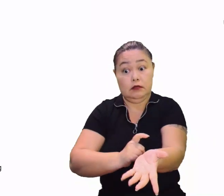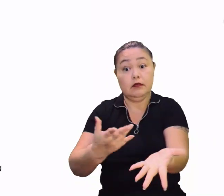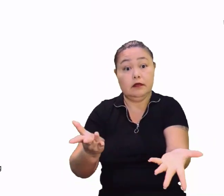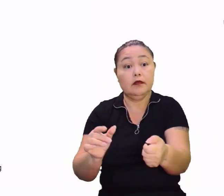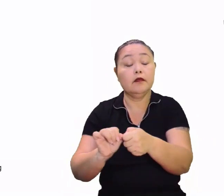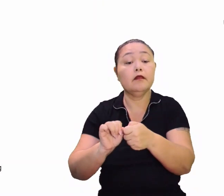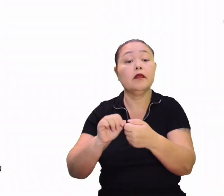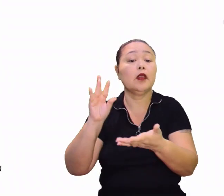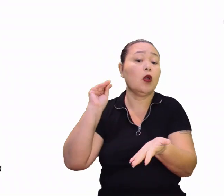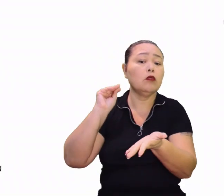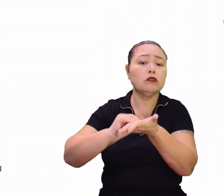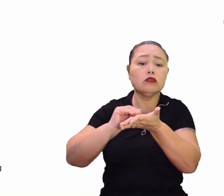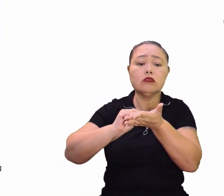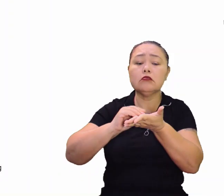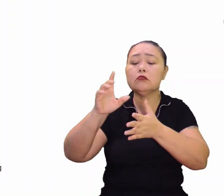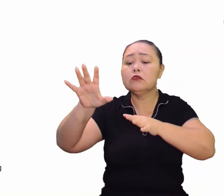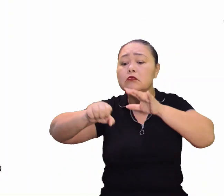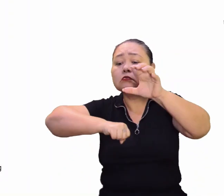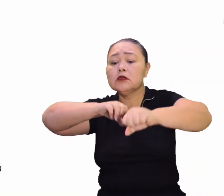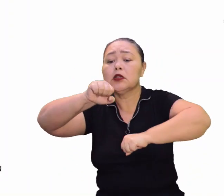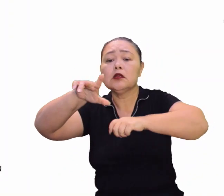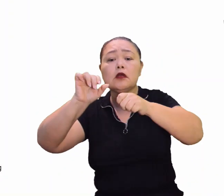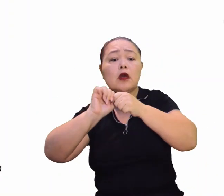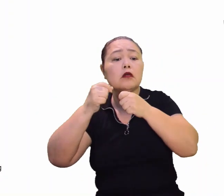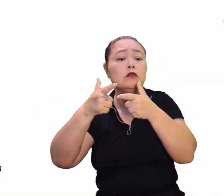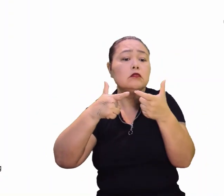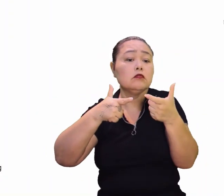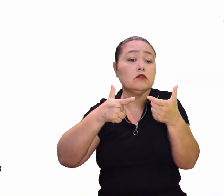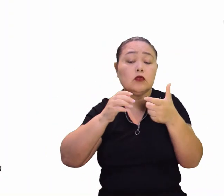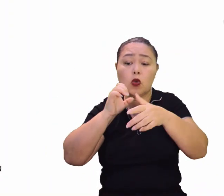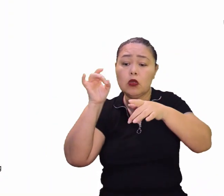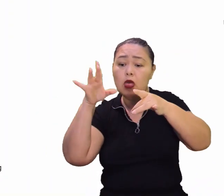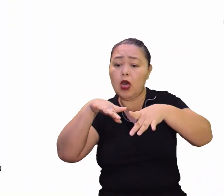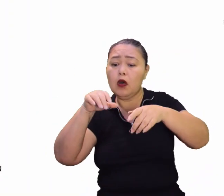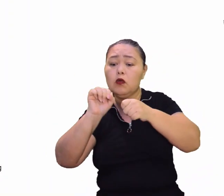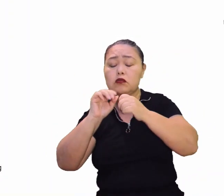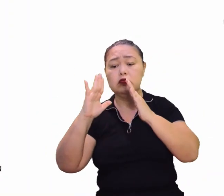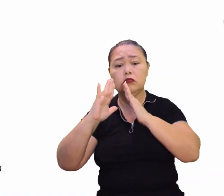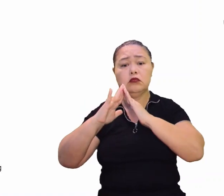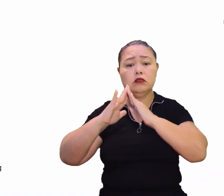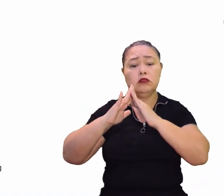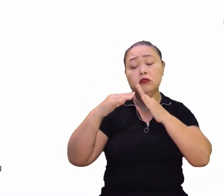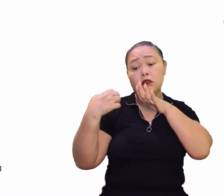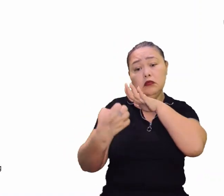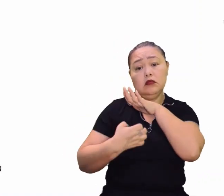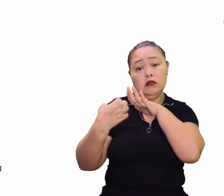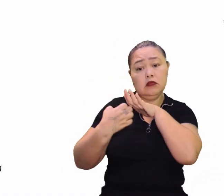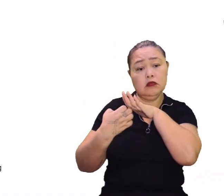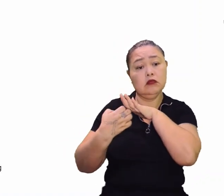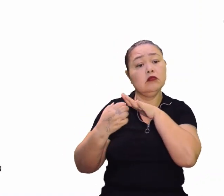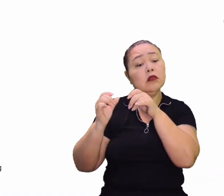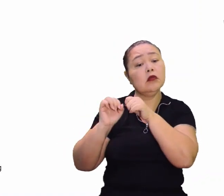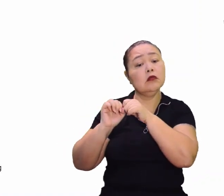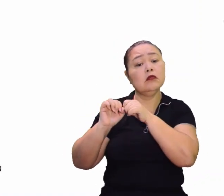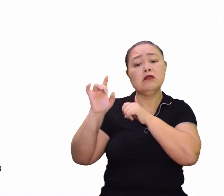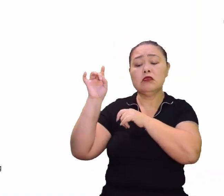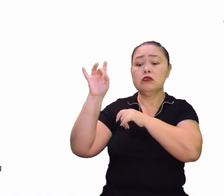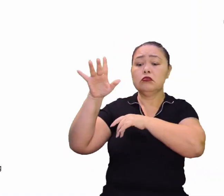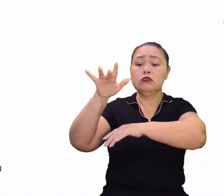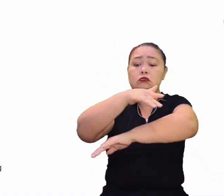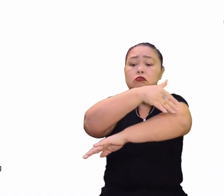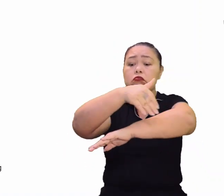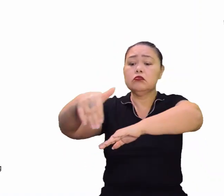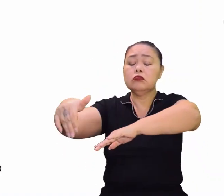Então, com a deficiência das redes coletoras, grande parte do esgoto doméstico, industrial, galera, acaba sendo lançado